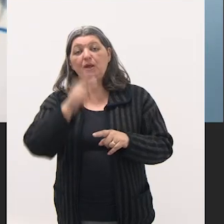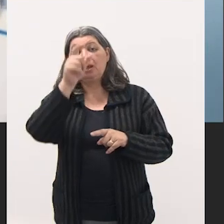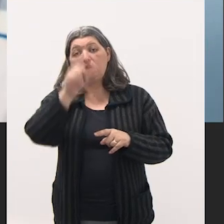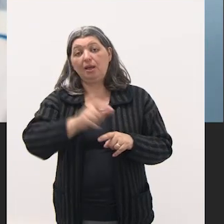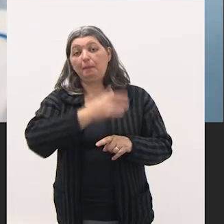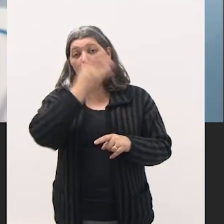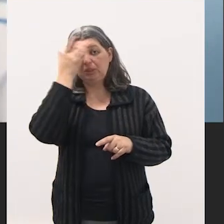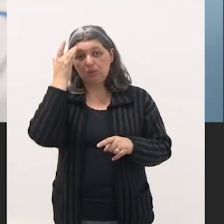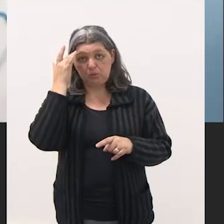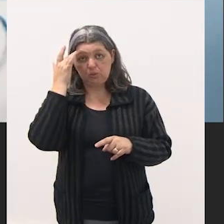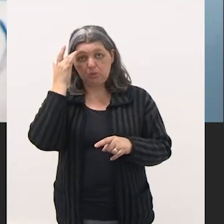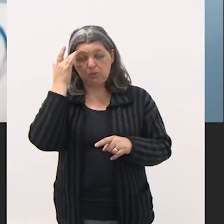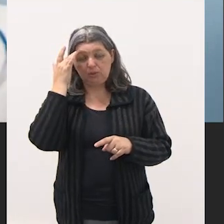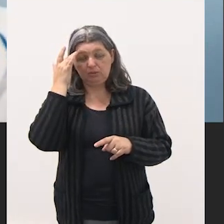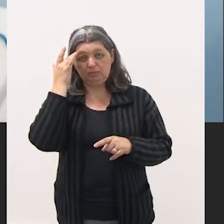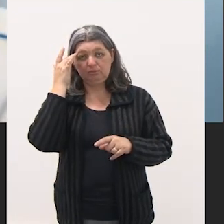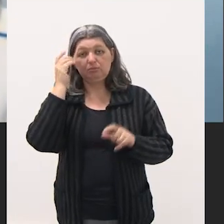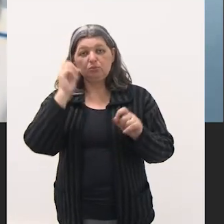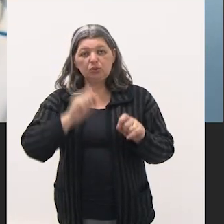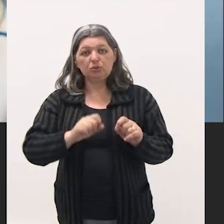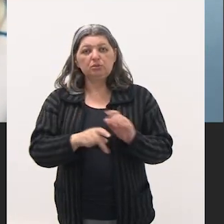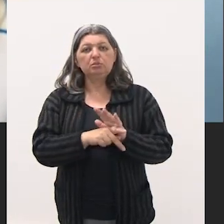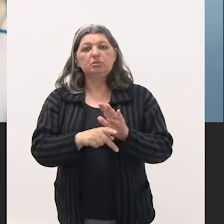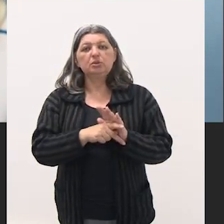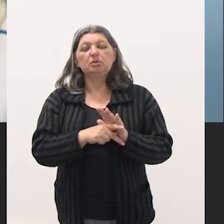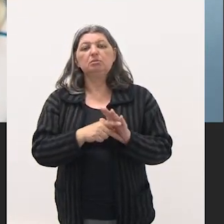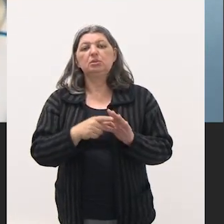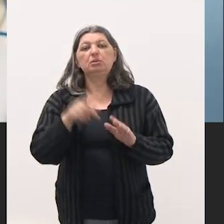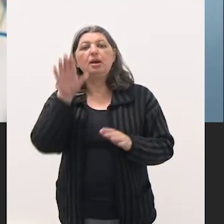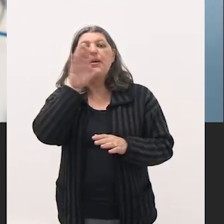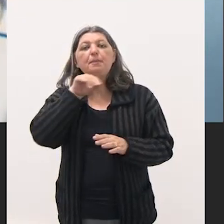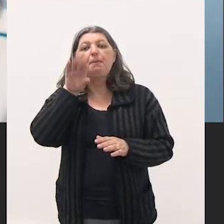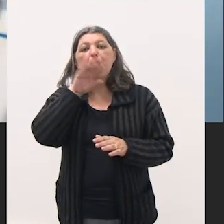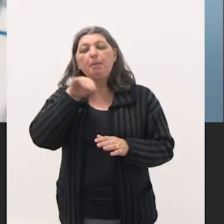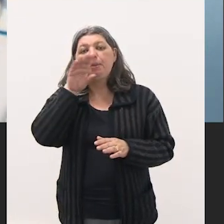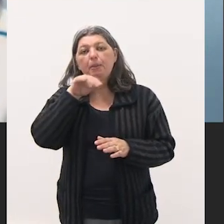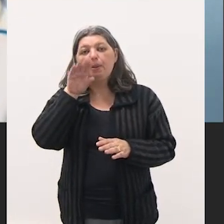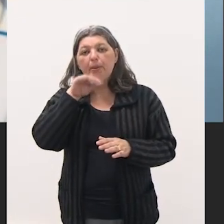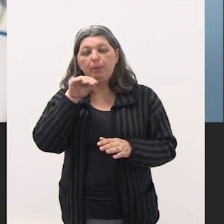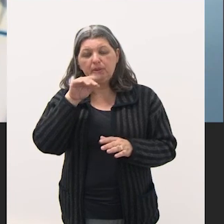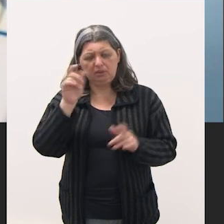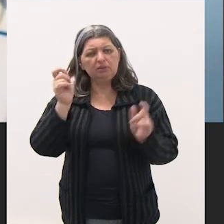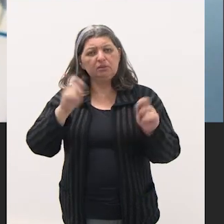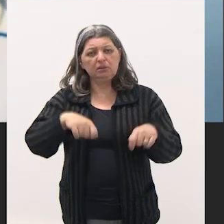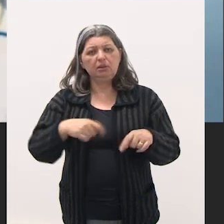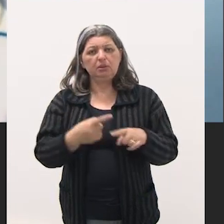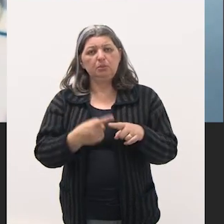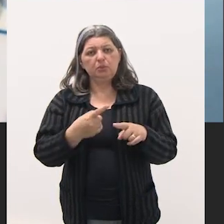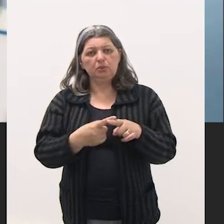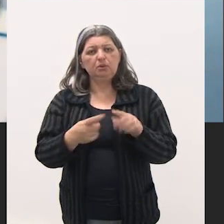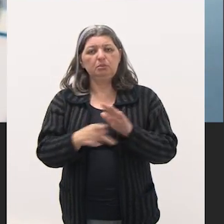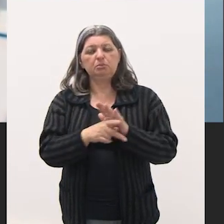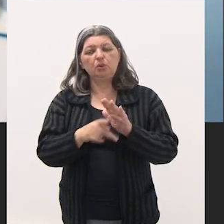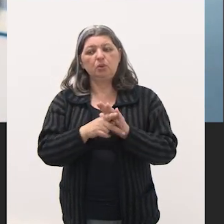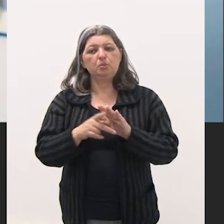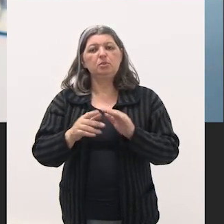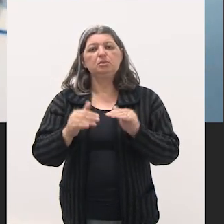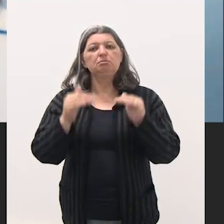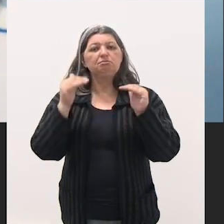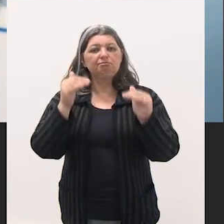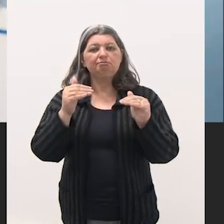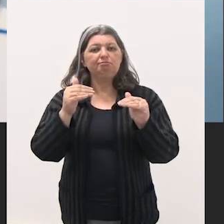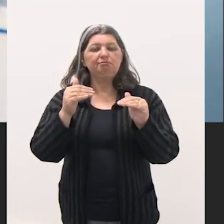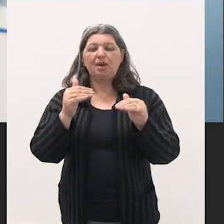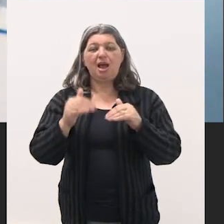pessoa, ela pôde verbalizar. E essa verbalização, ela vai para além da